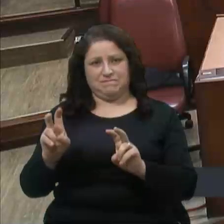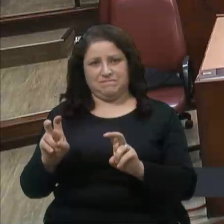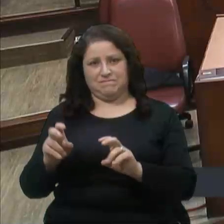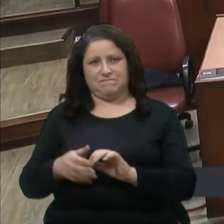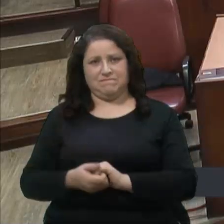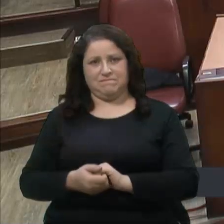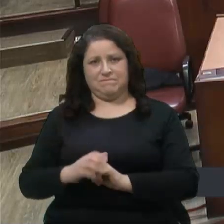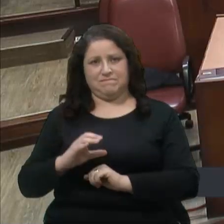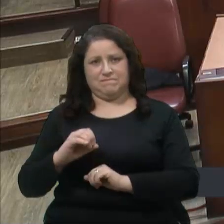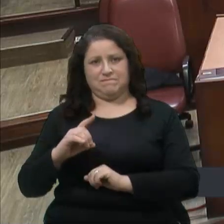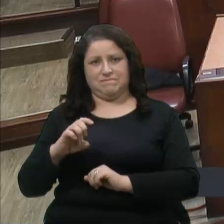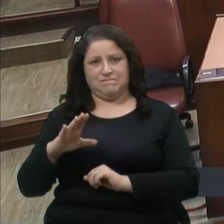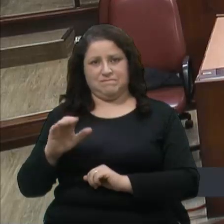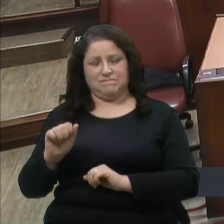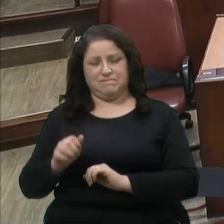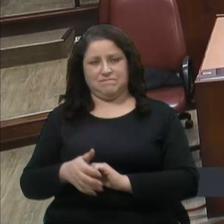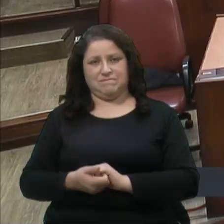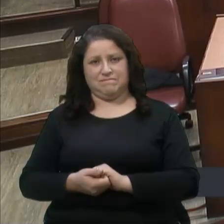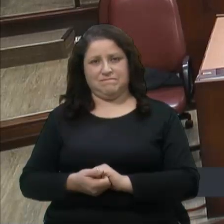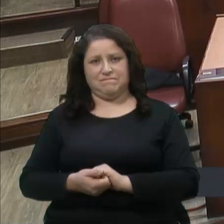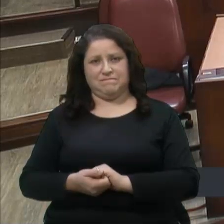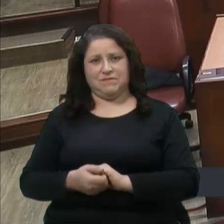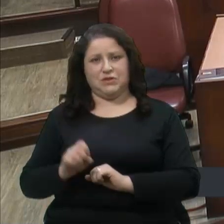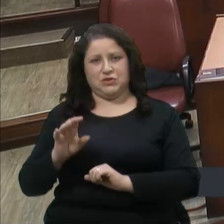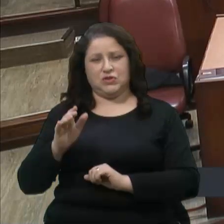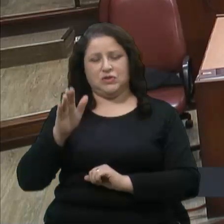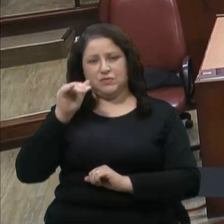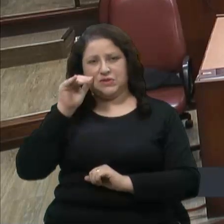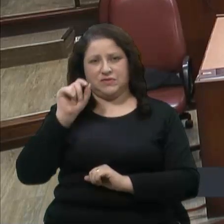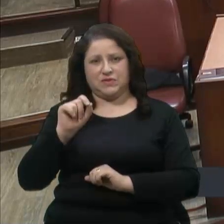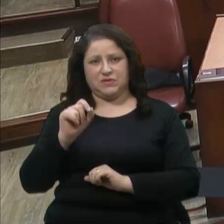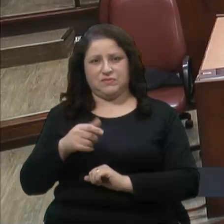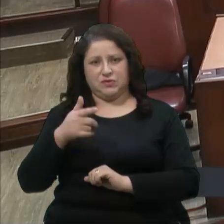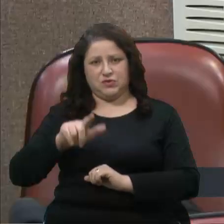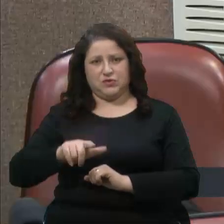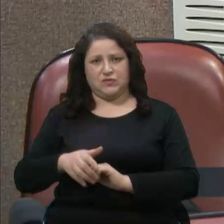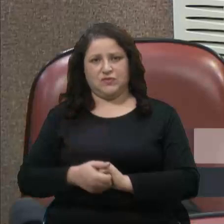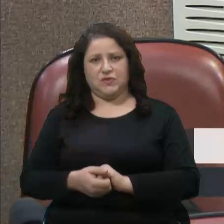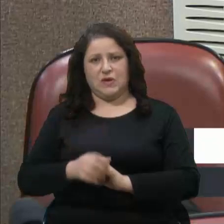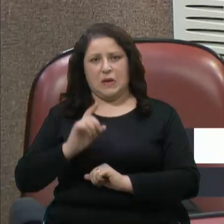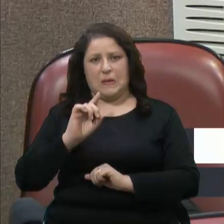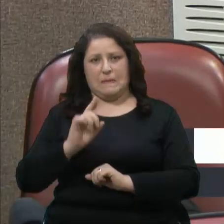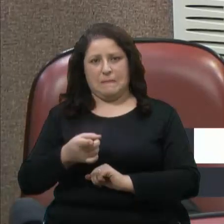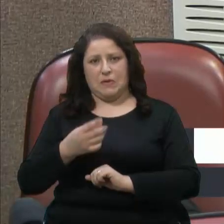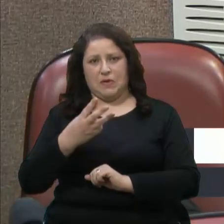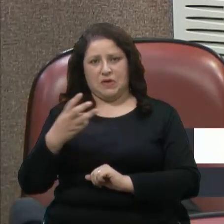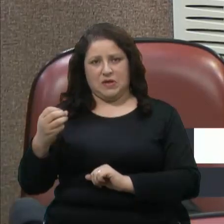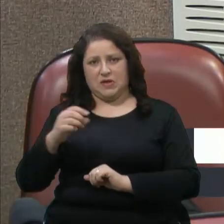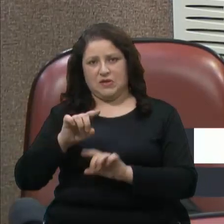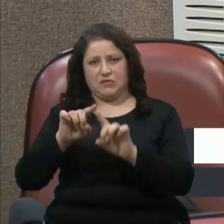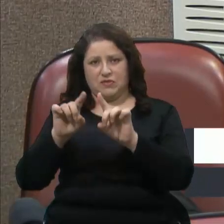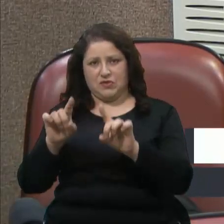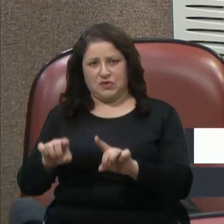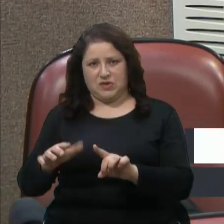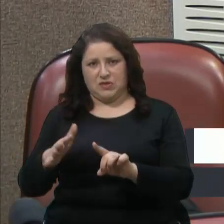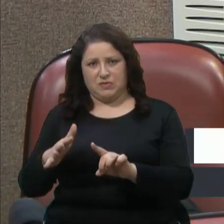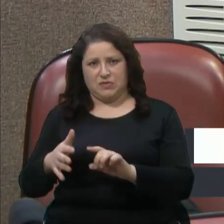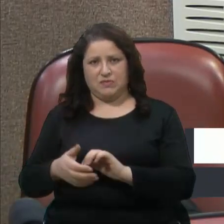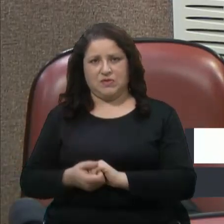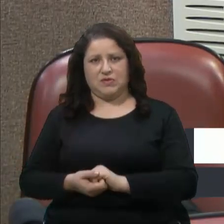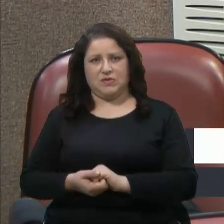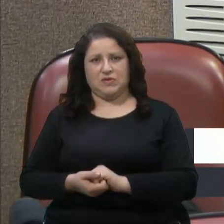Instituto da Codeca, só uma observação, repetindo, 1.300 colaboradores